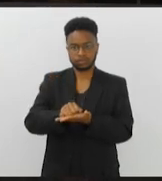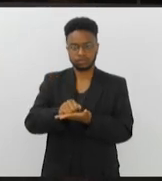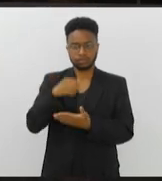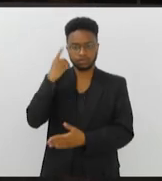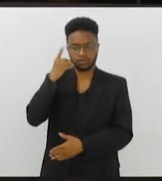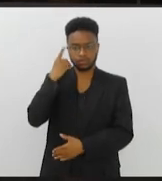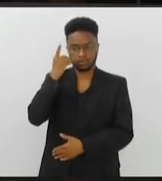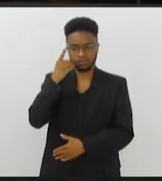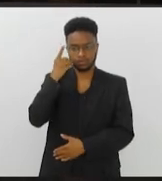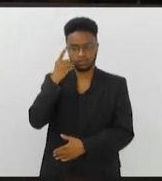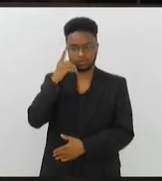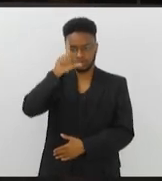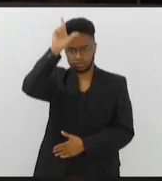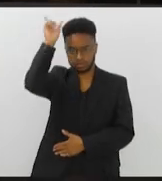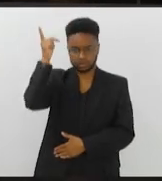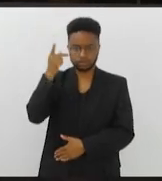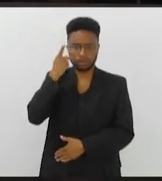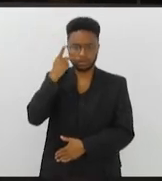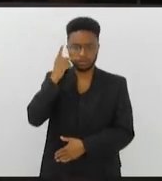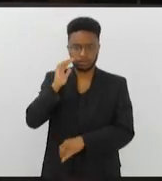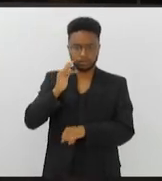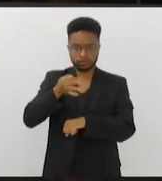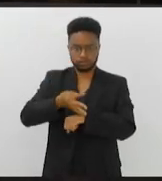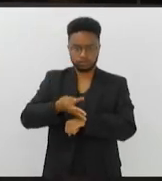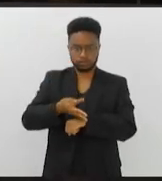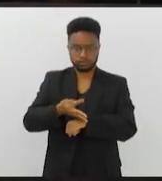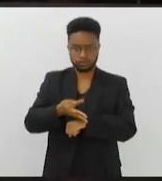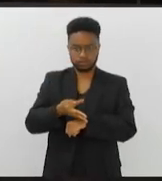nosso deputado Luiz Paulo, não se encontra?